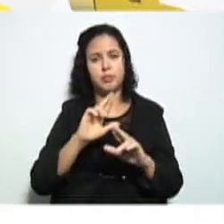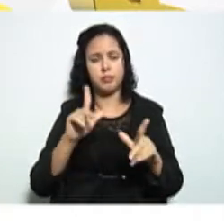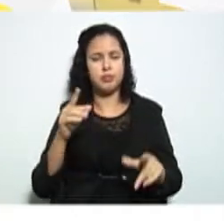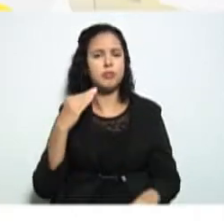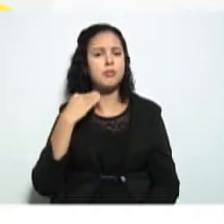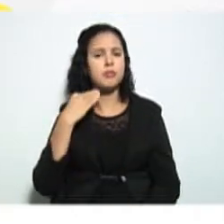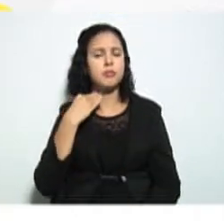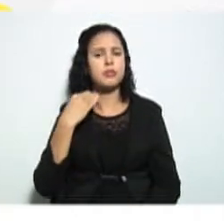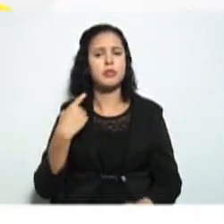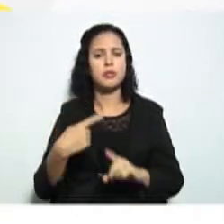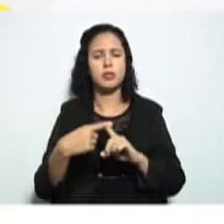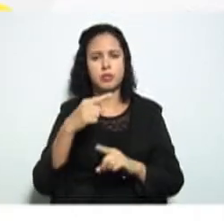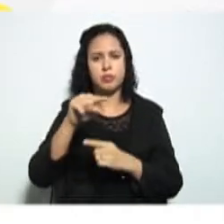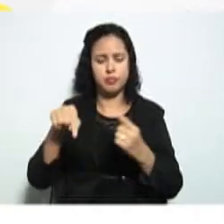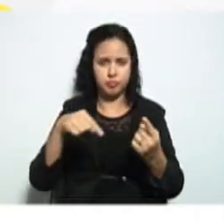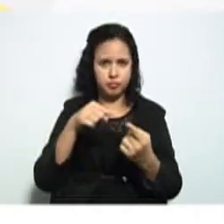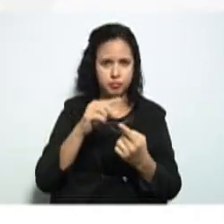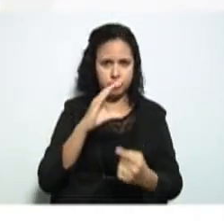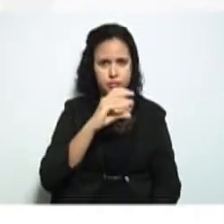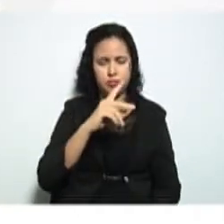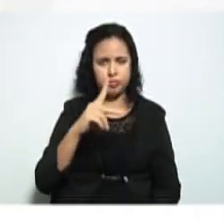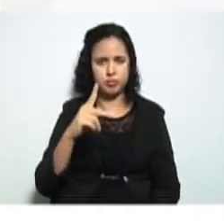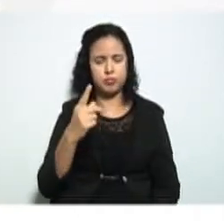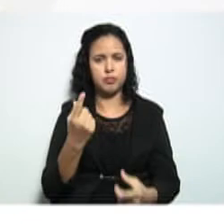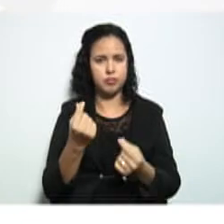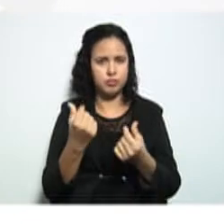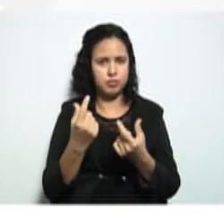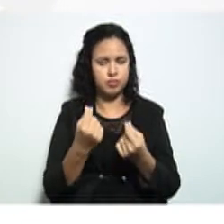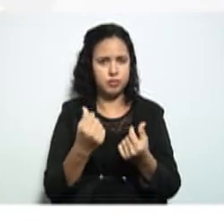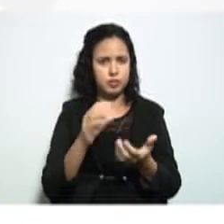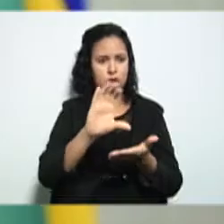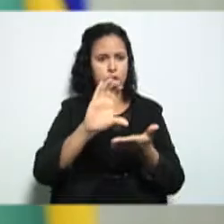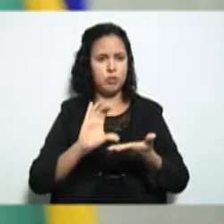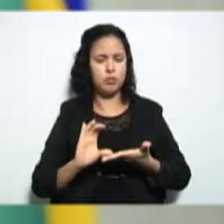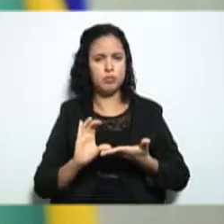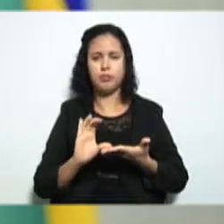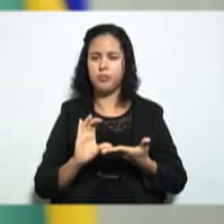o objetivo das cooperativas de crédito não é obter lucro.